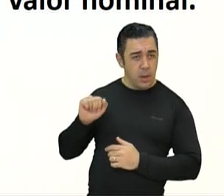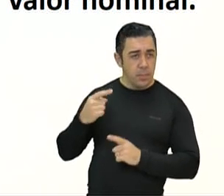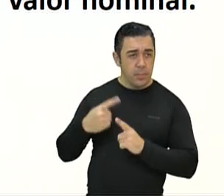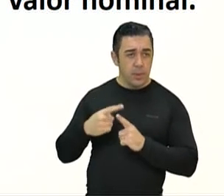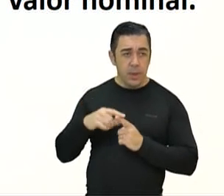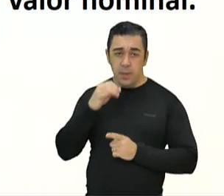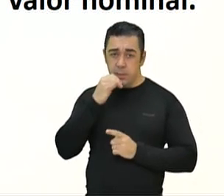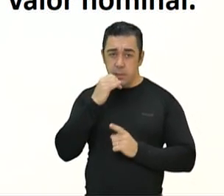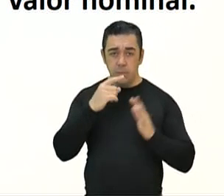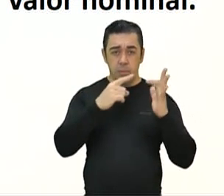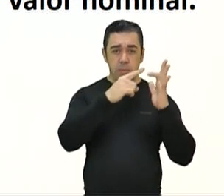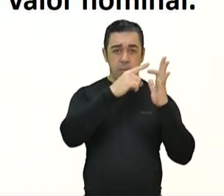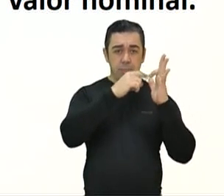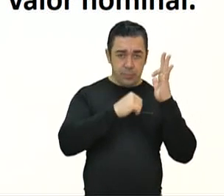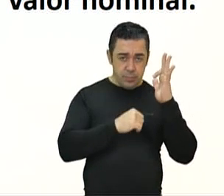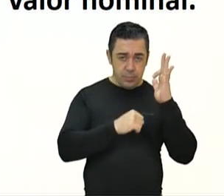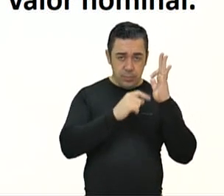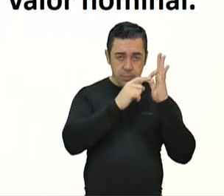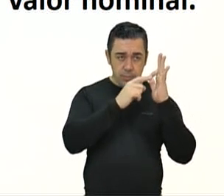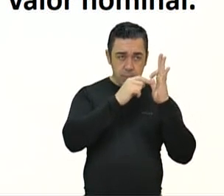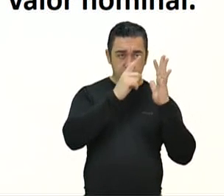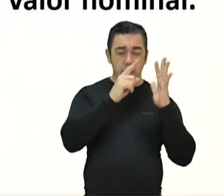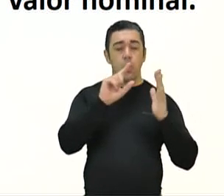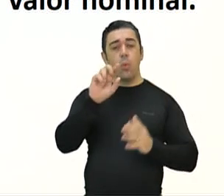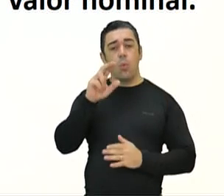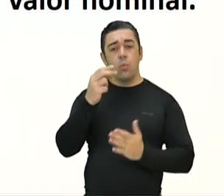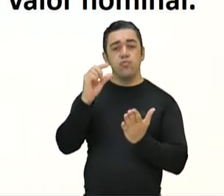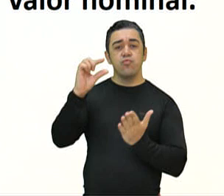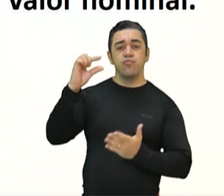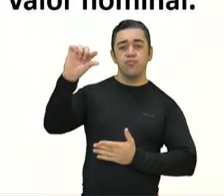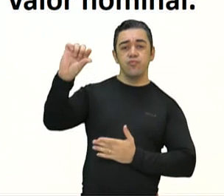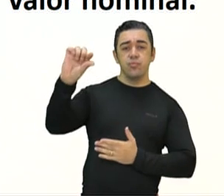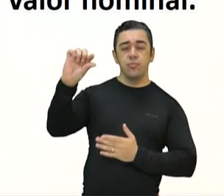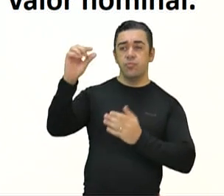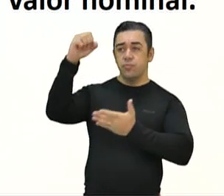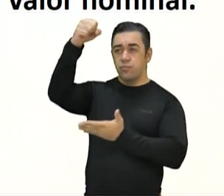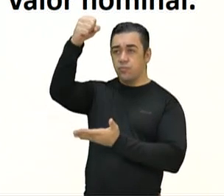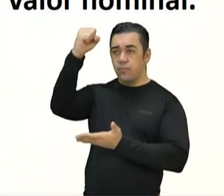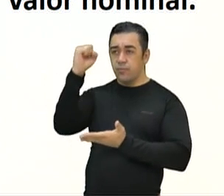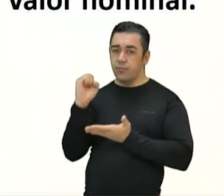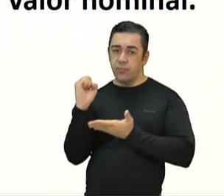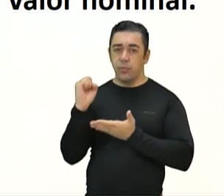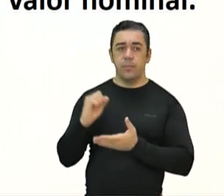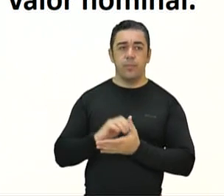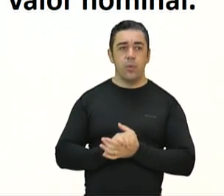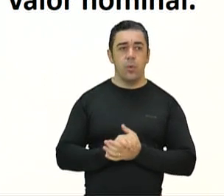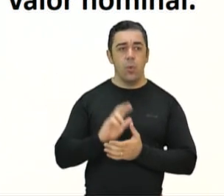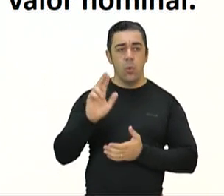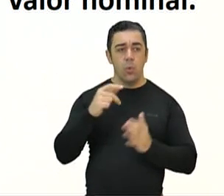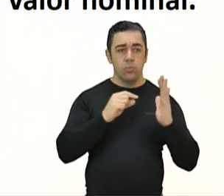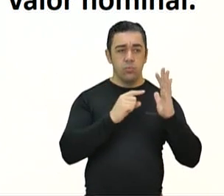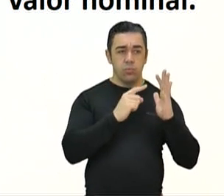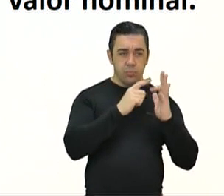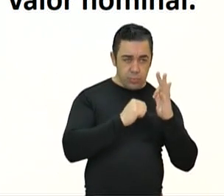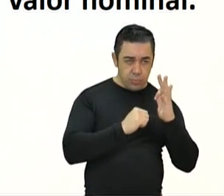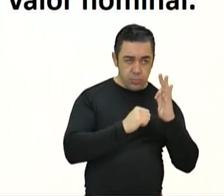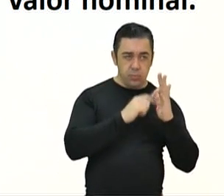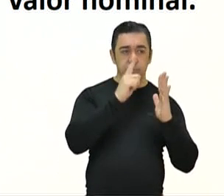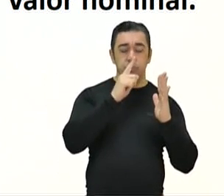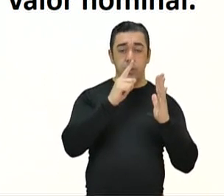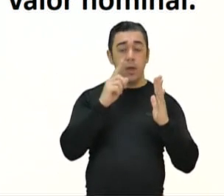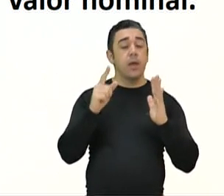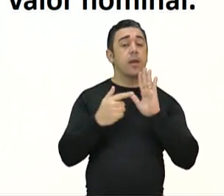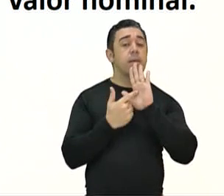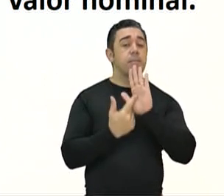por exemplo, um interruptor, um fusível, ou um disjuntor, né, que você pode estar manuseando ele, né? No caso,